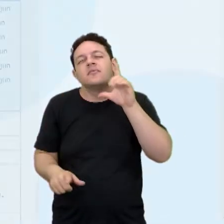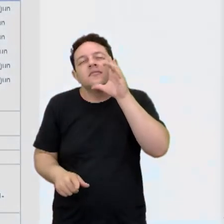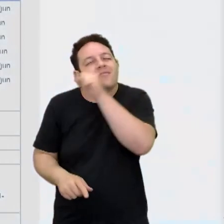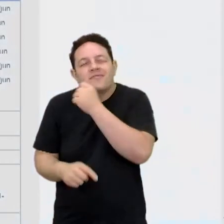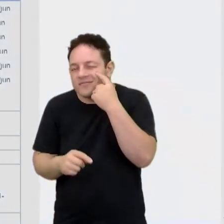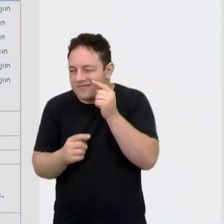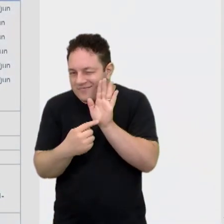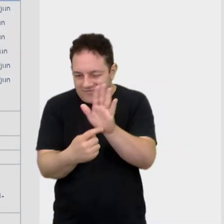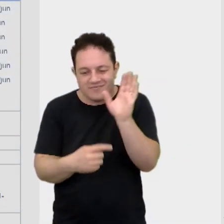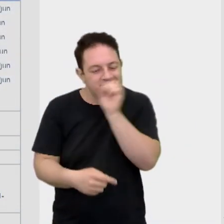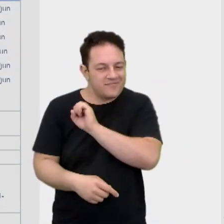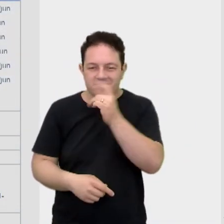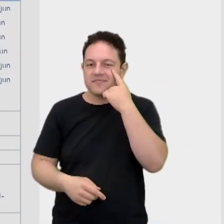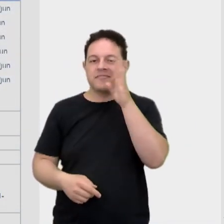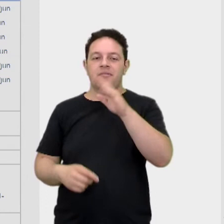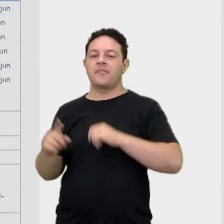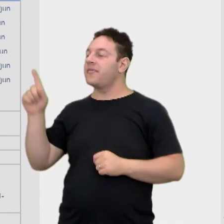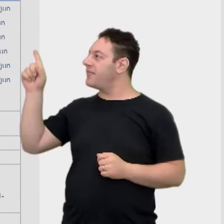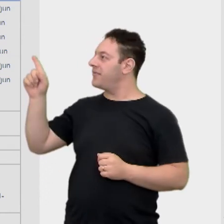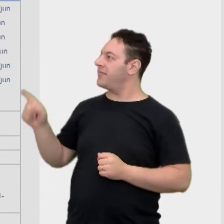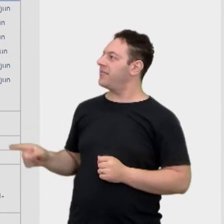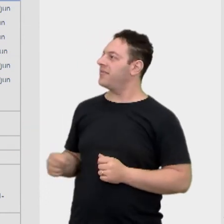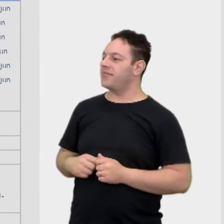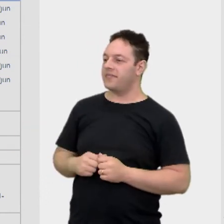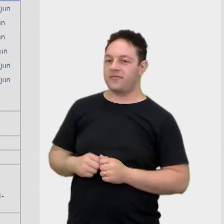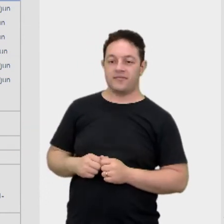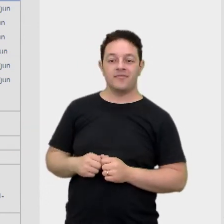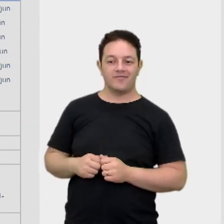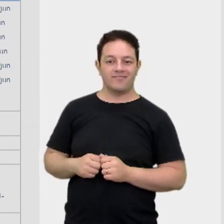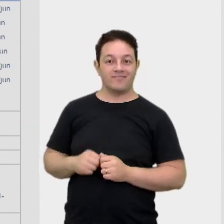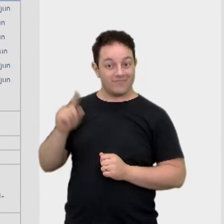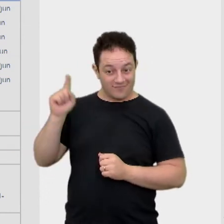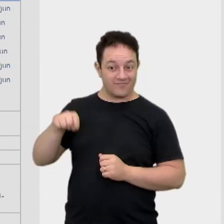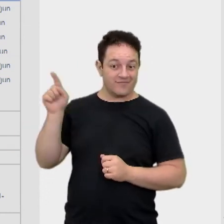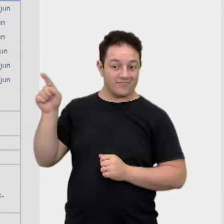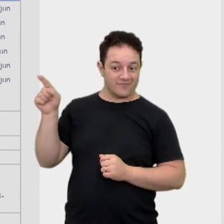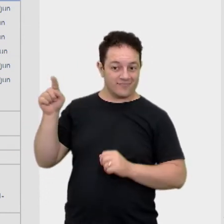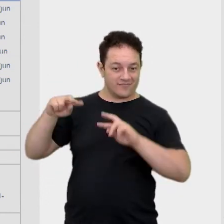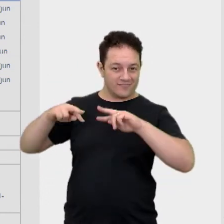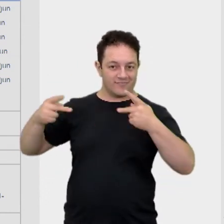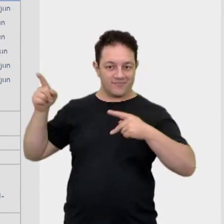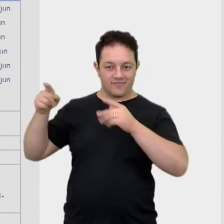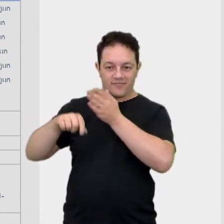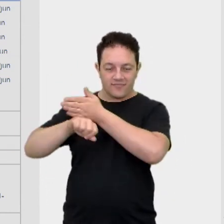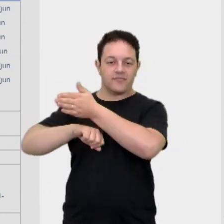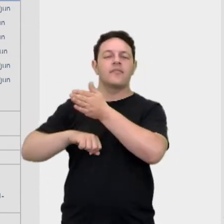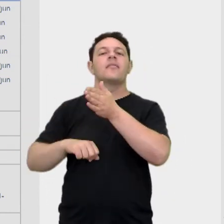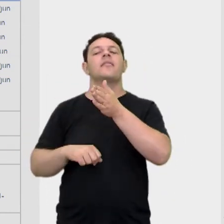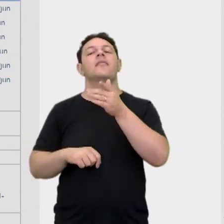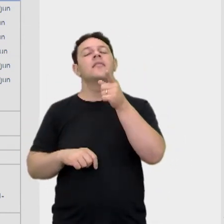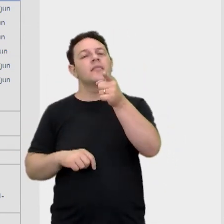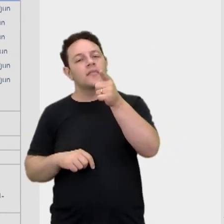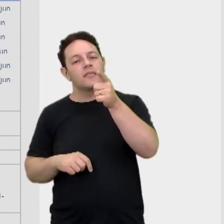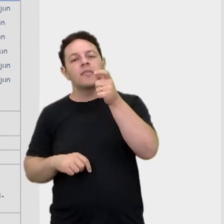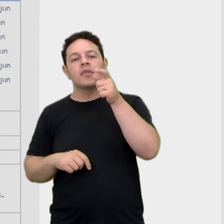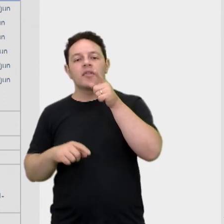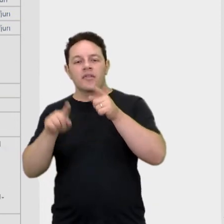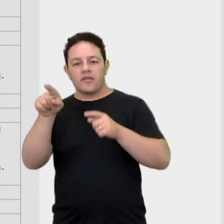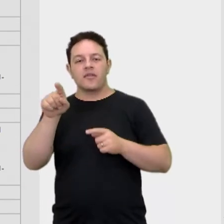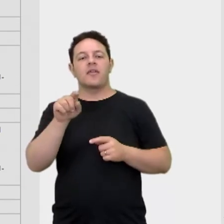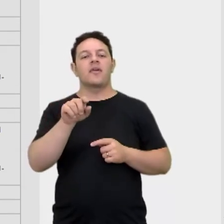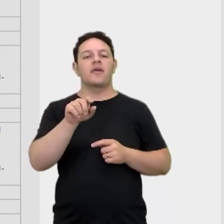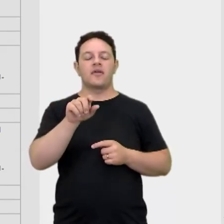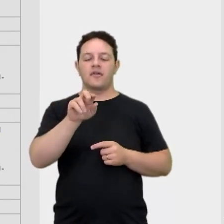rapidinho para vocês aí, tá vendo, ó? Aí, já tá aí na tela para vocês. Então, com essa orientação para estudante, eu tô colocando esse IBGE Séries